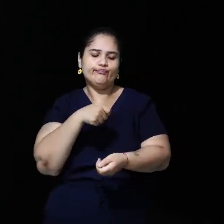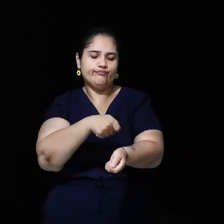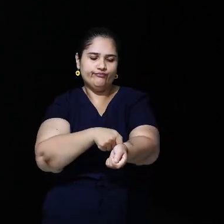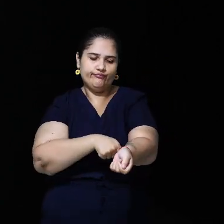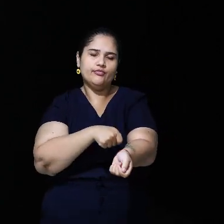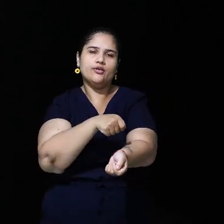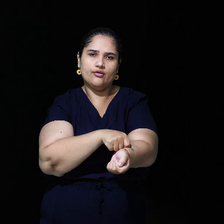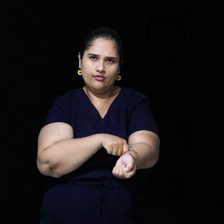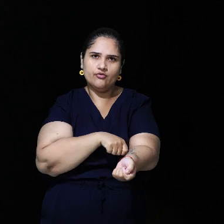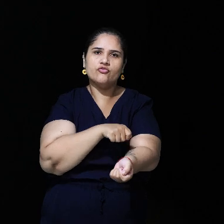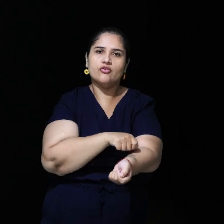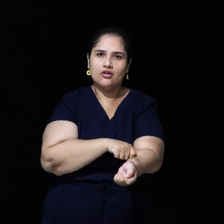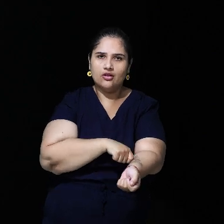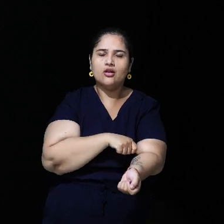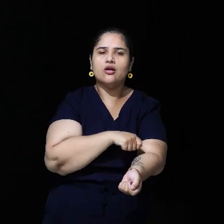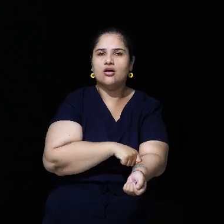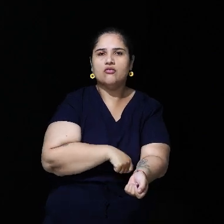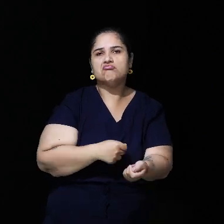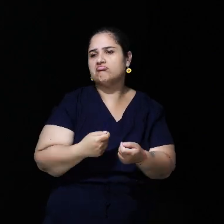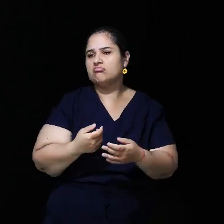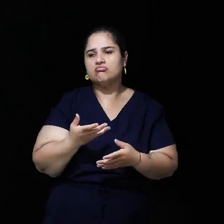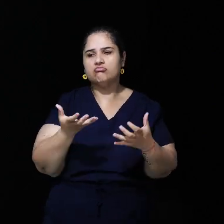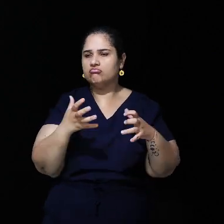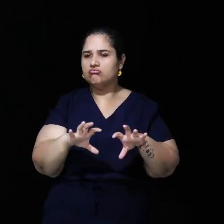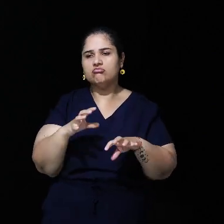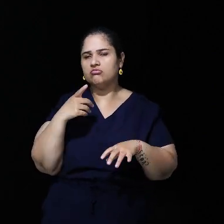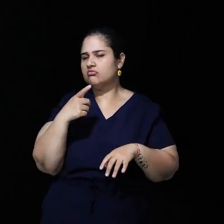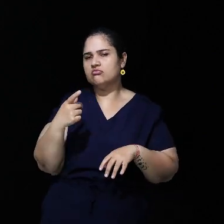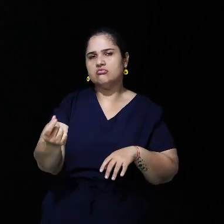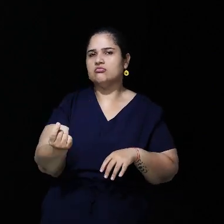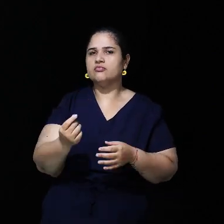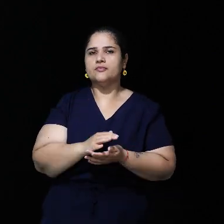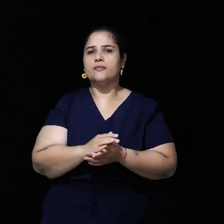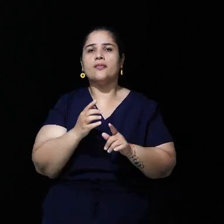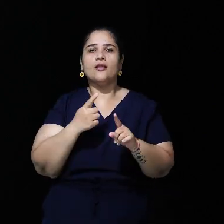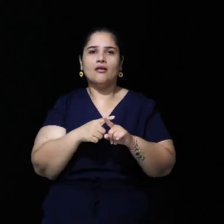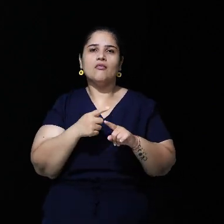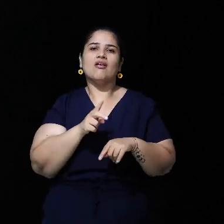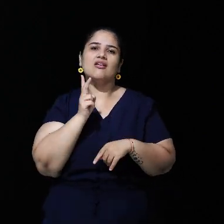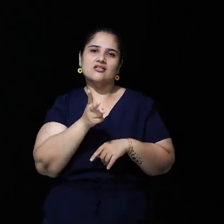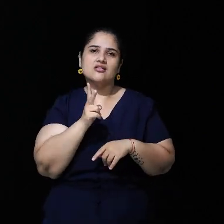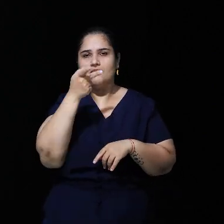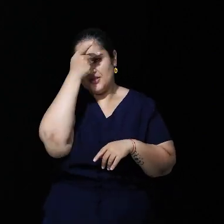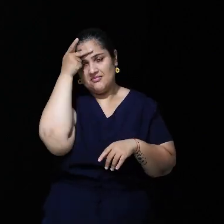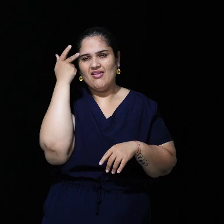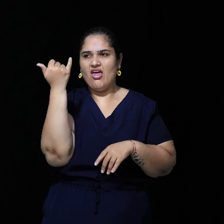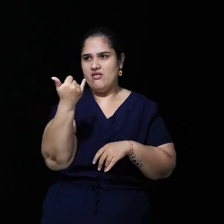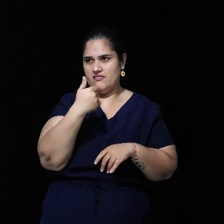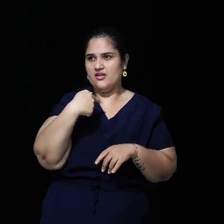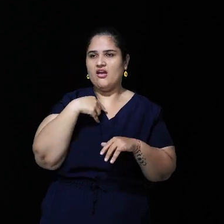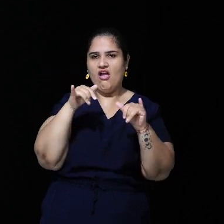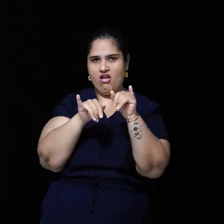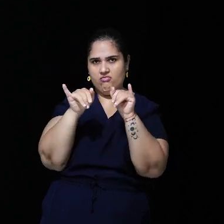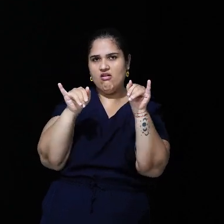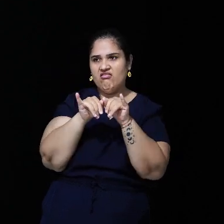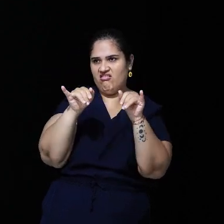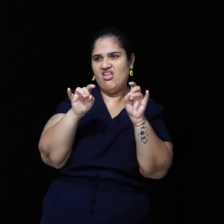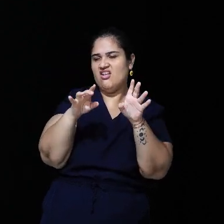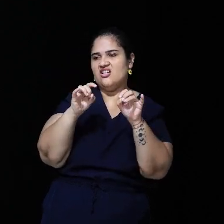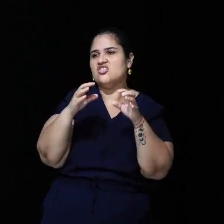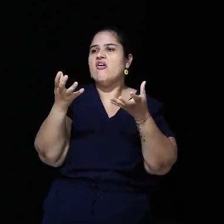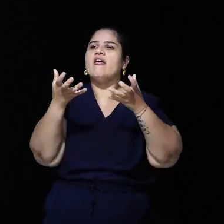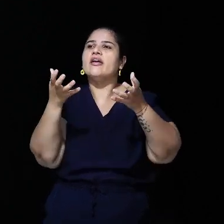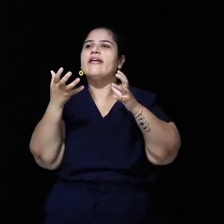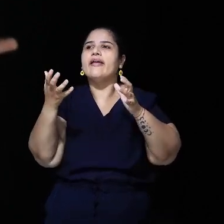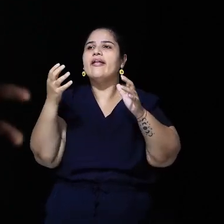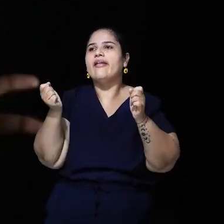não queria sair pra fora, porque de tantas pessoas falarem que era besteira, que eu tava fazendo aquilo pra me mostrar,